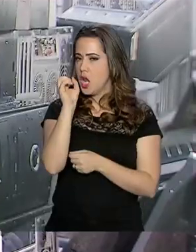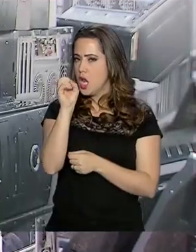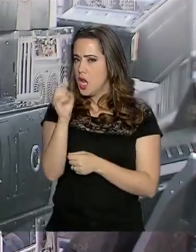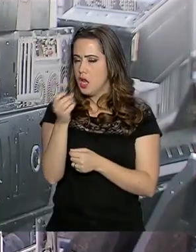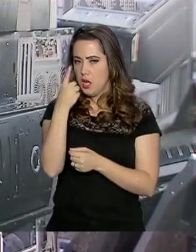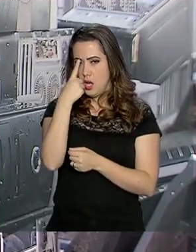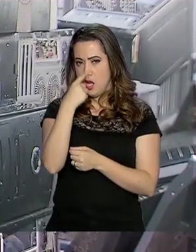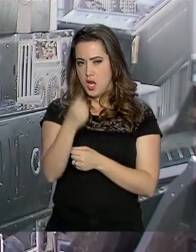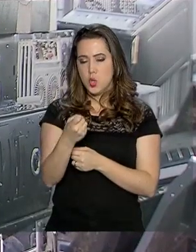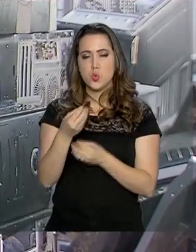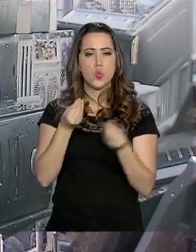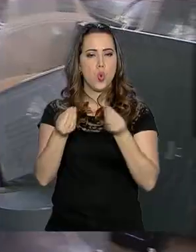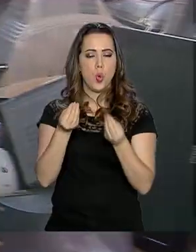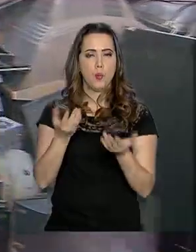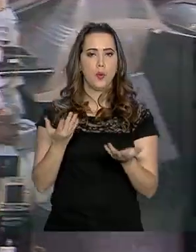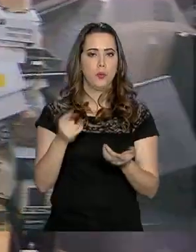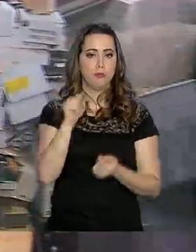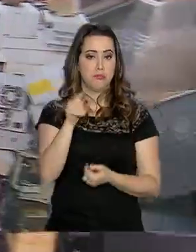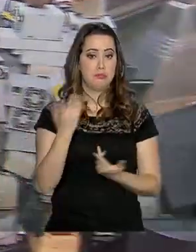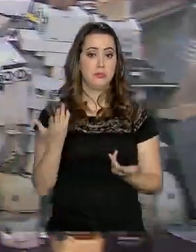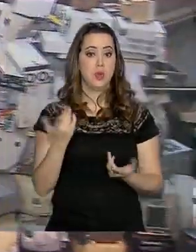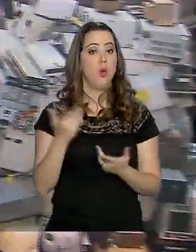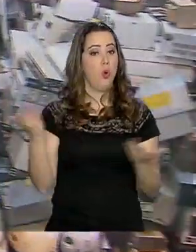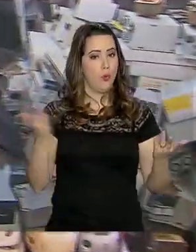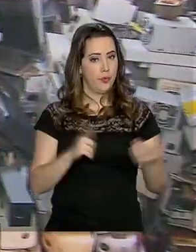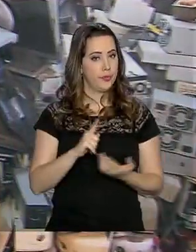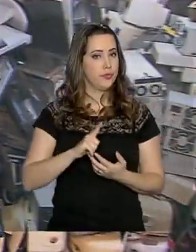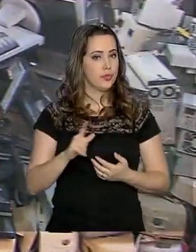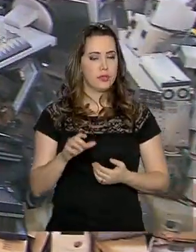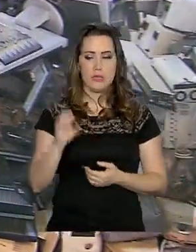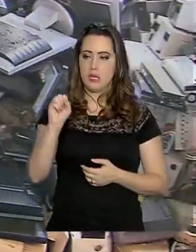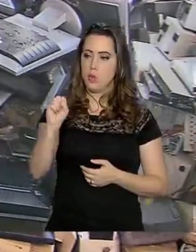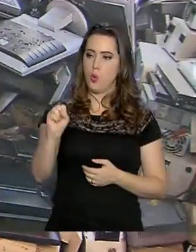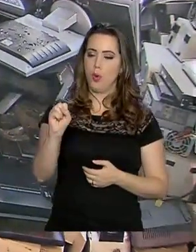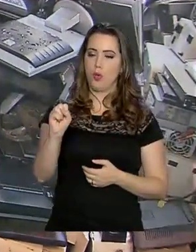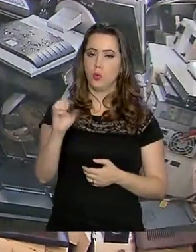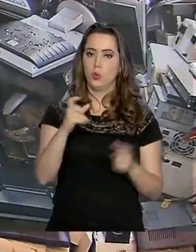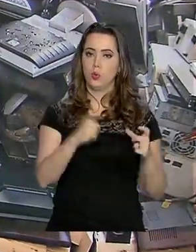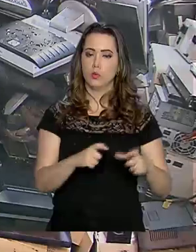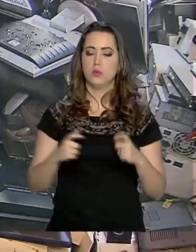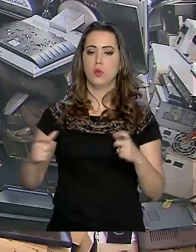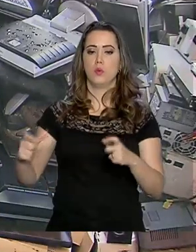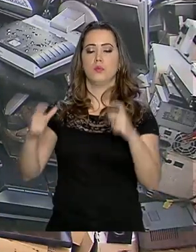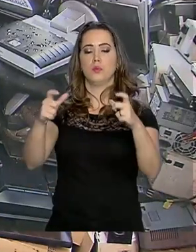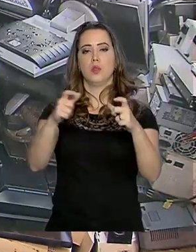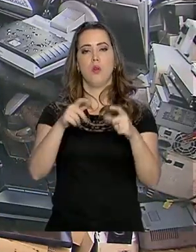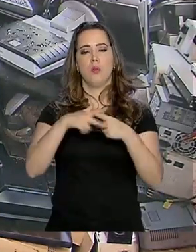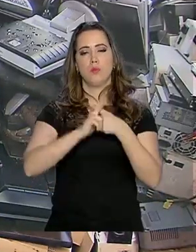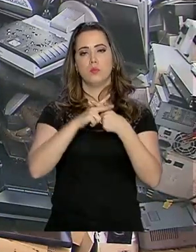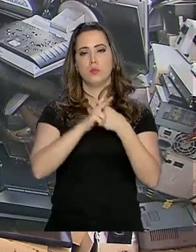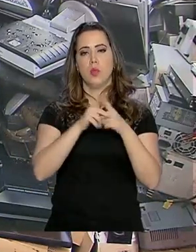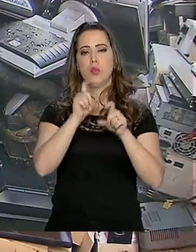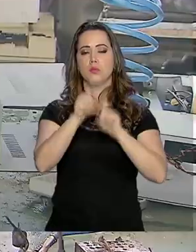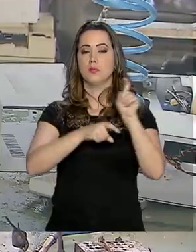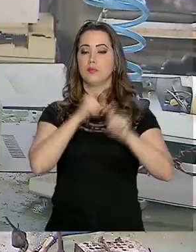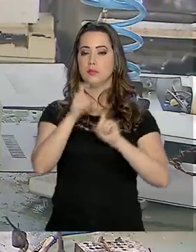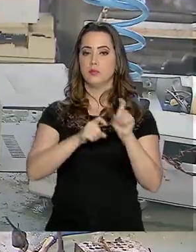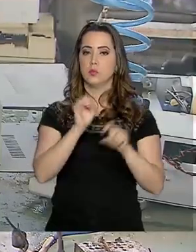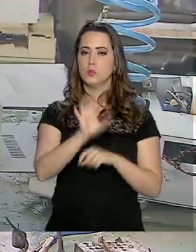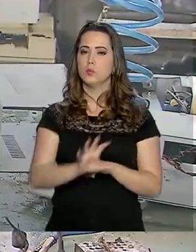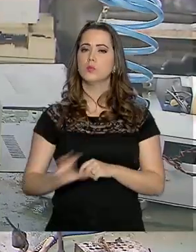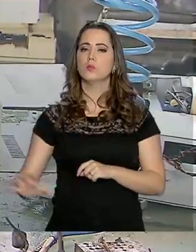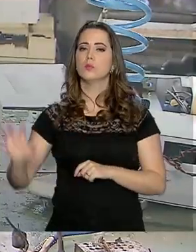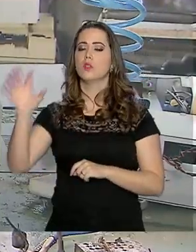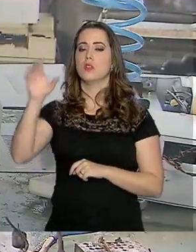todo esse lixo eletrônico o brasil tem hoje 800 de recondicionamento de computadores espalhados